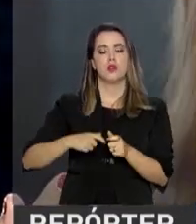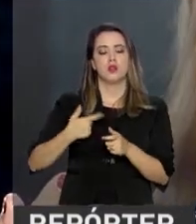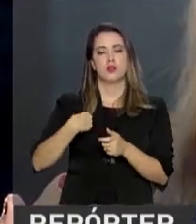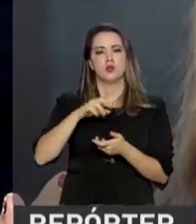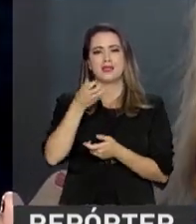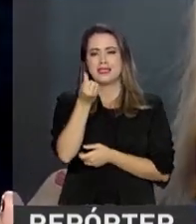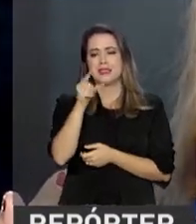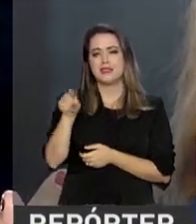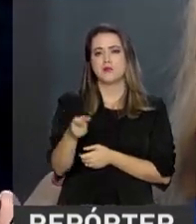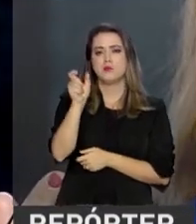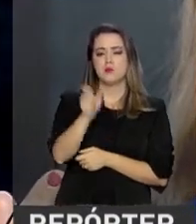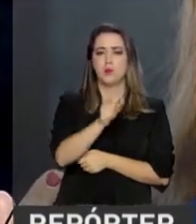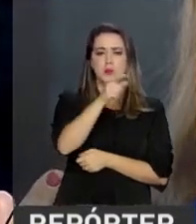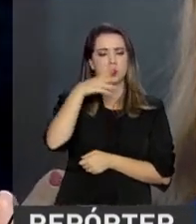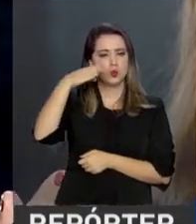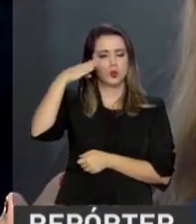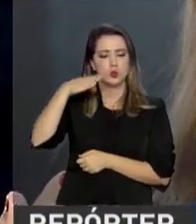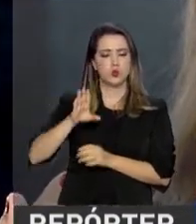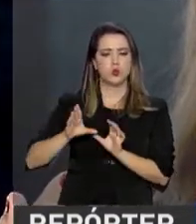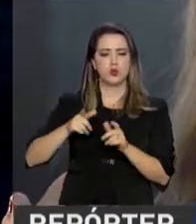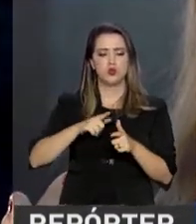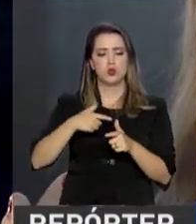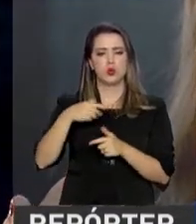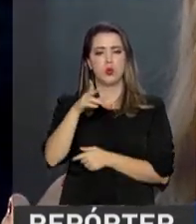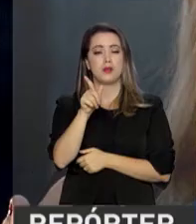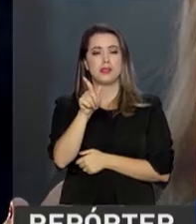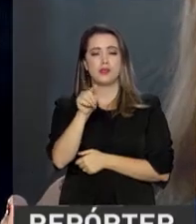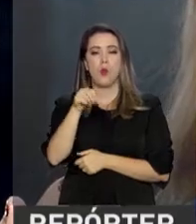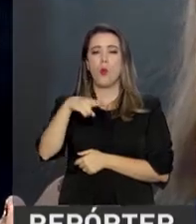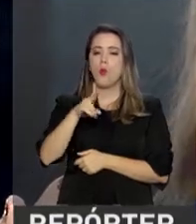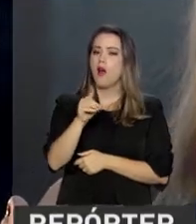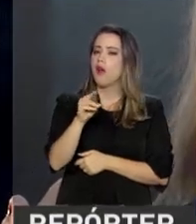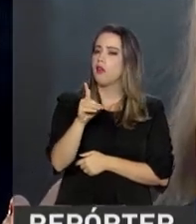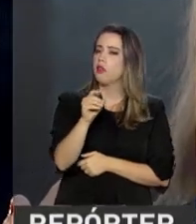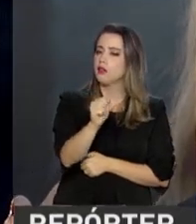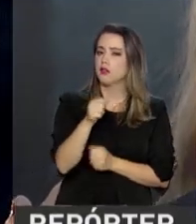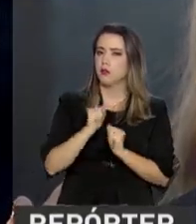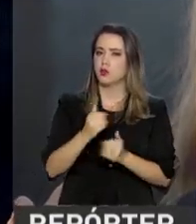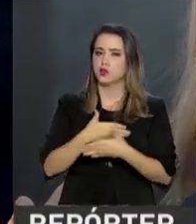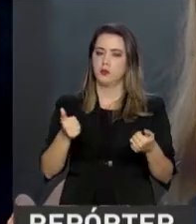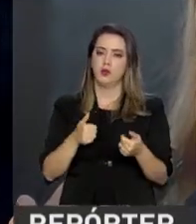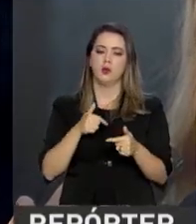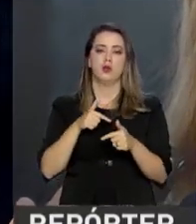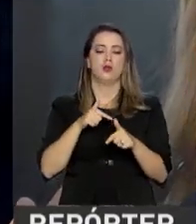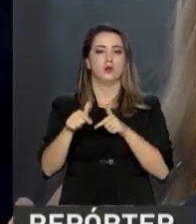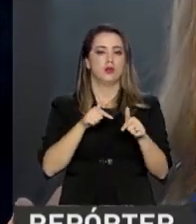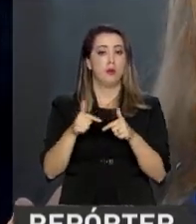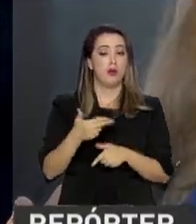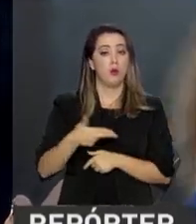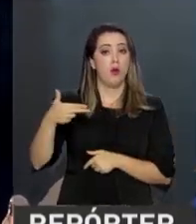mil agentes com armamentos que podem ser aprimorados a tecnologia que avança também nesta área